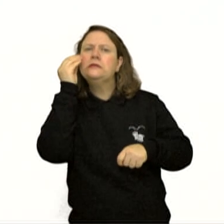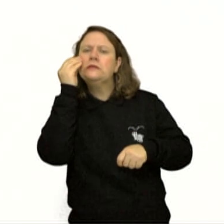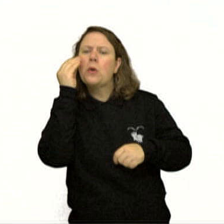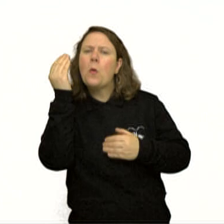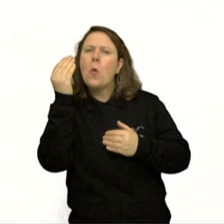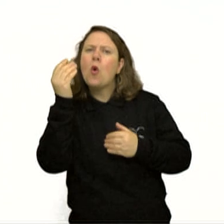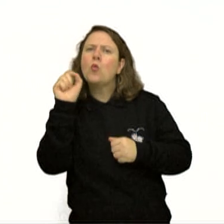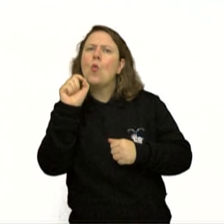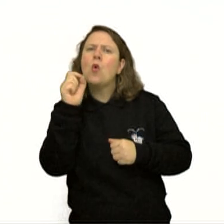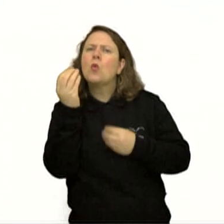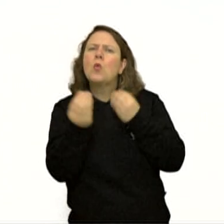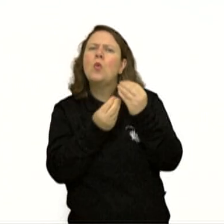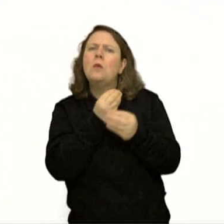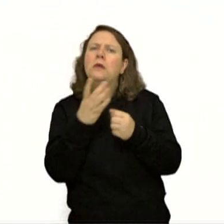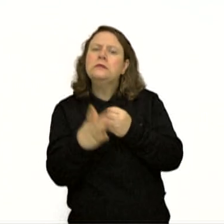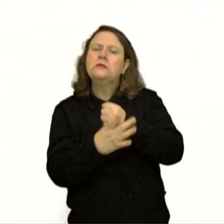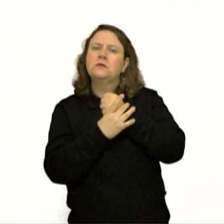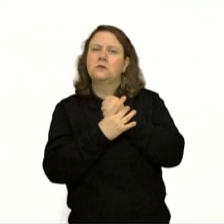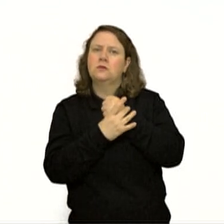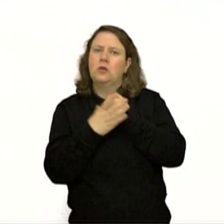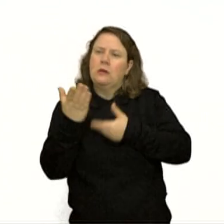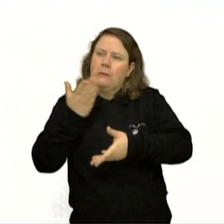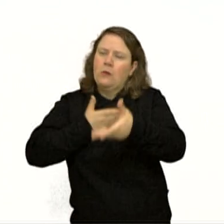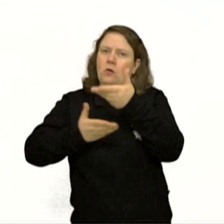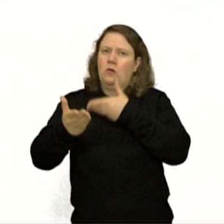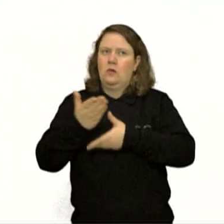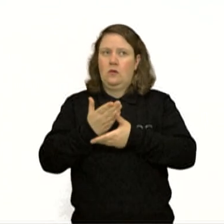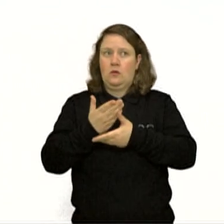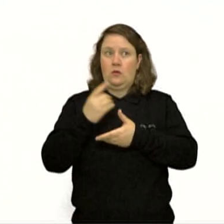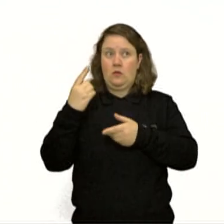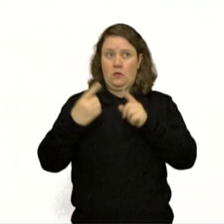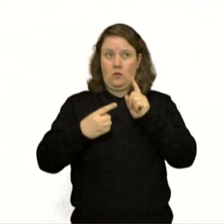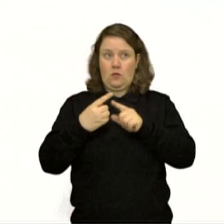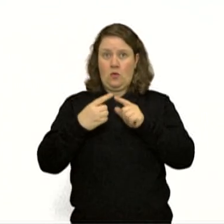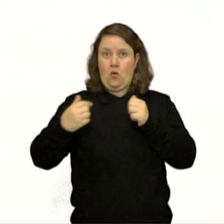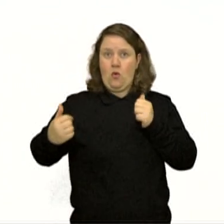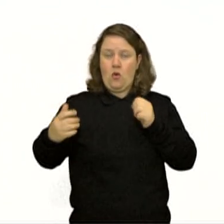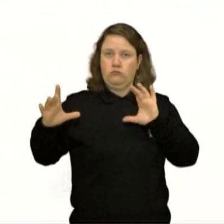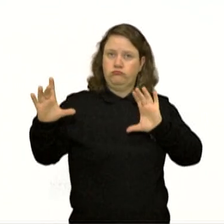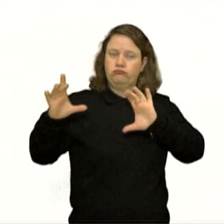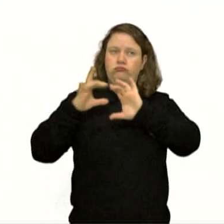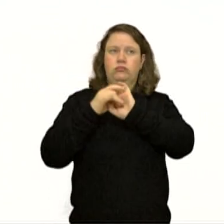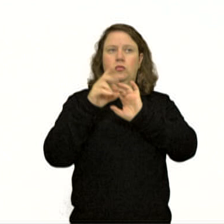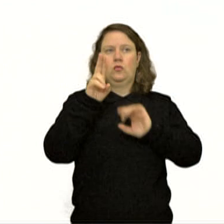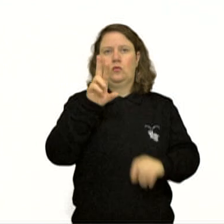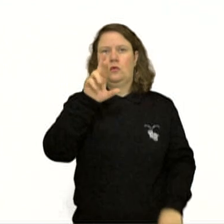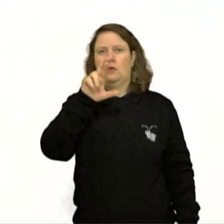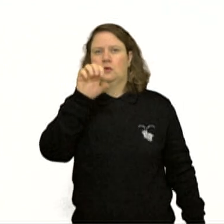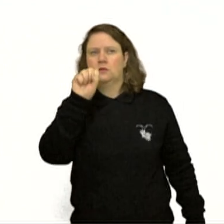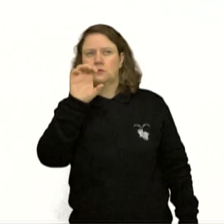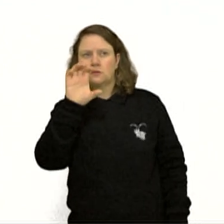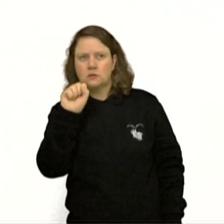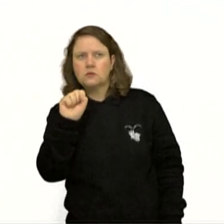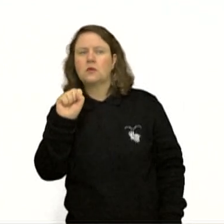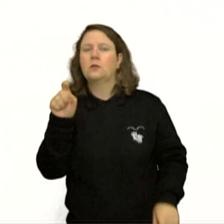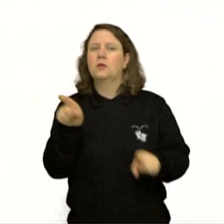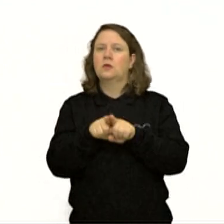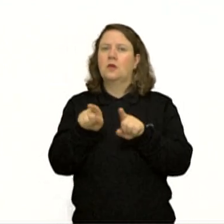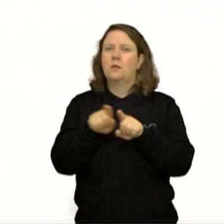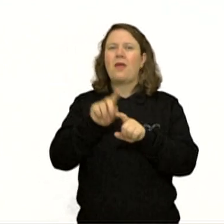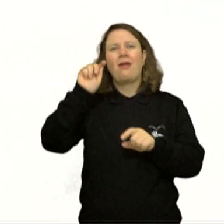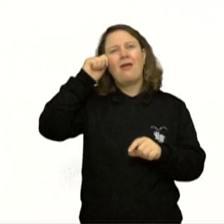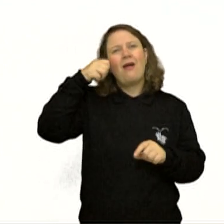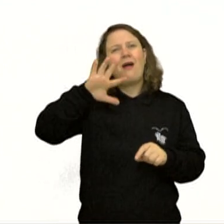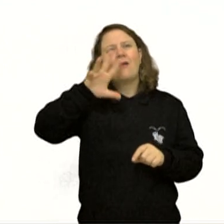segurança diplomática. Foi o apoio da União Soviética com o Terceiro Mundo, o projeto de descolonização dos países africanos e também